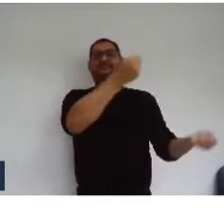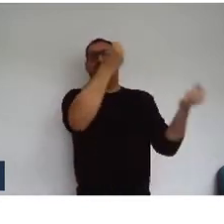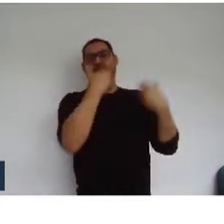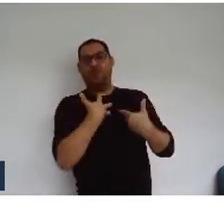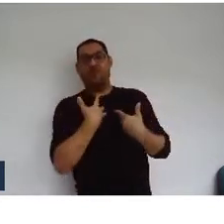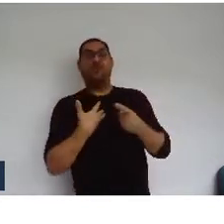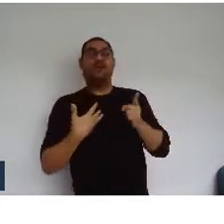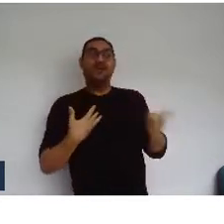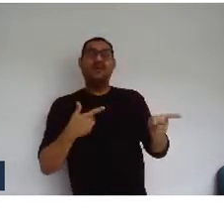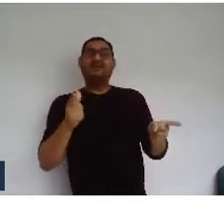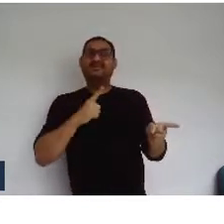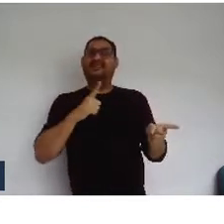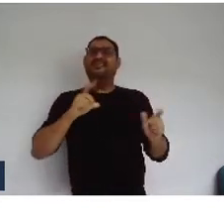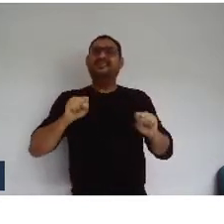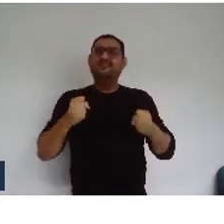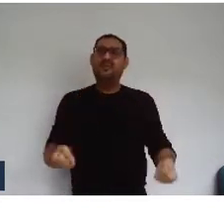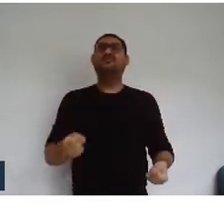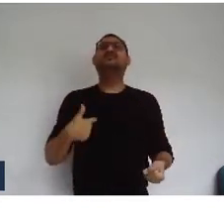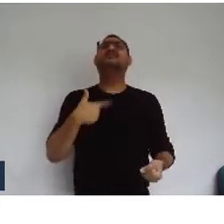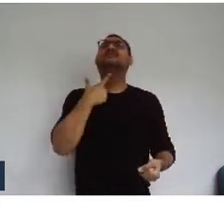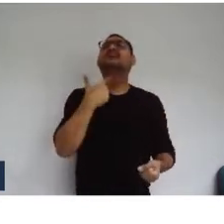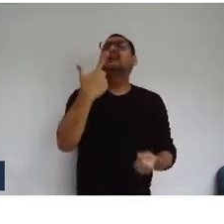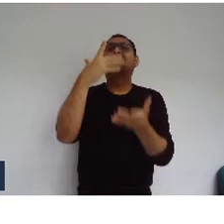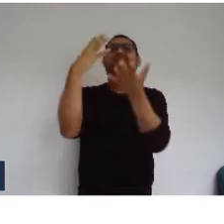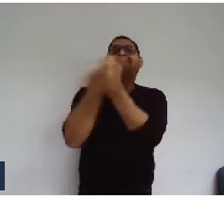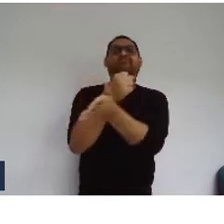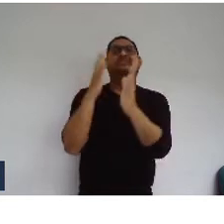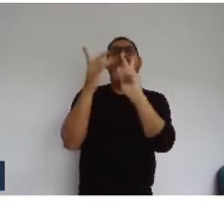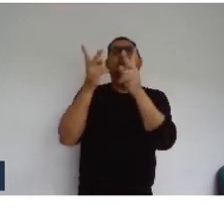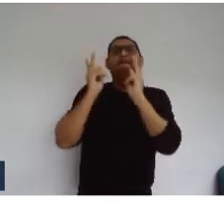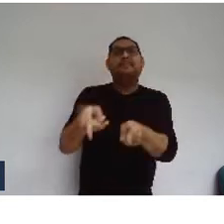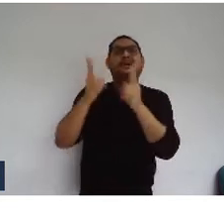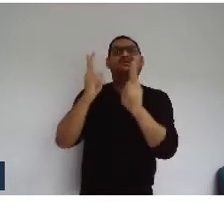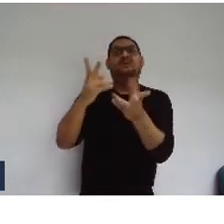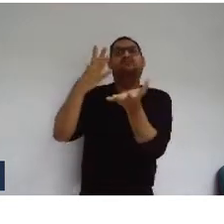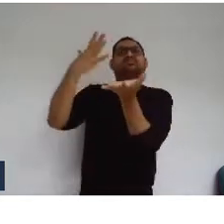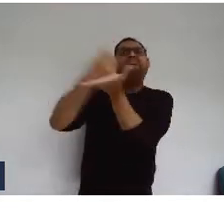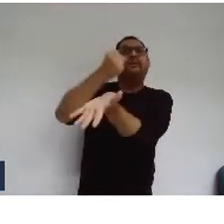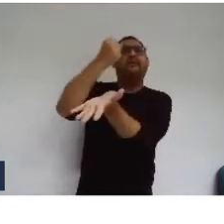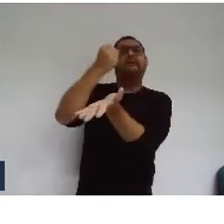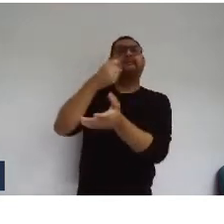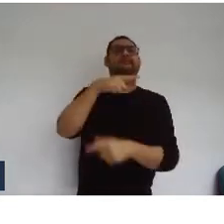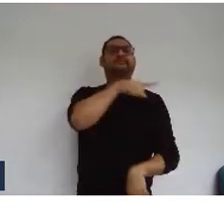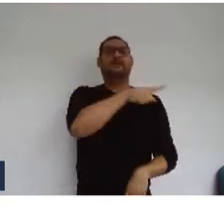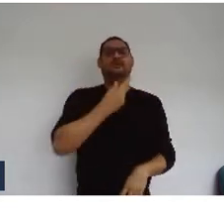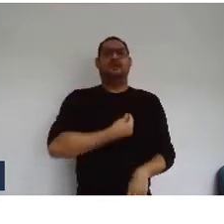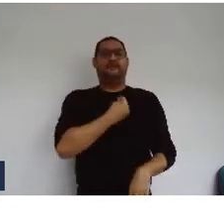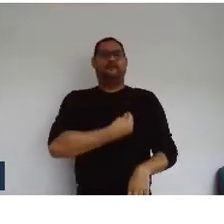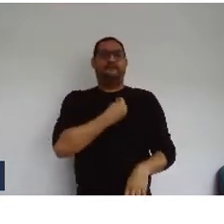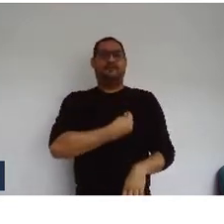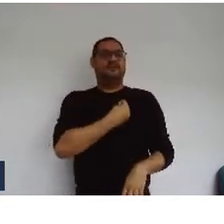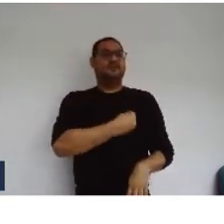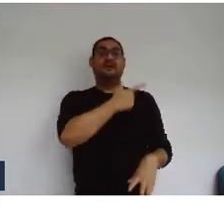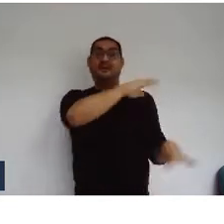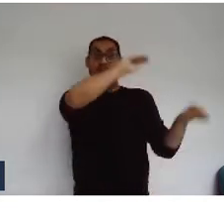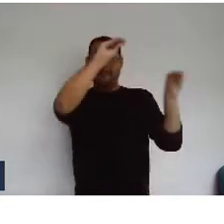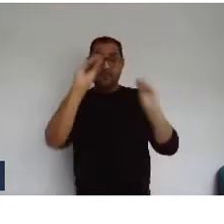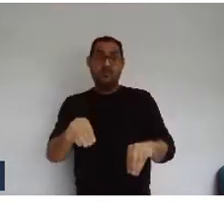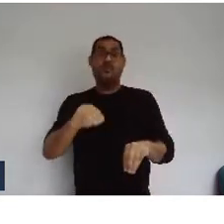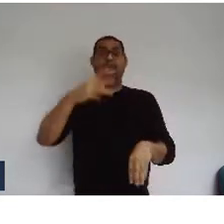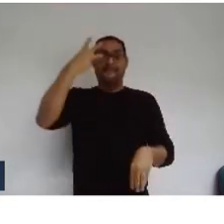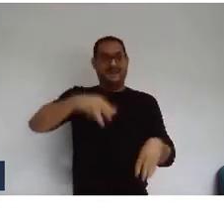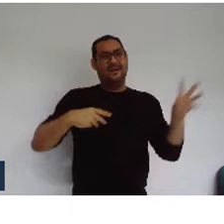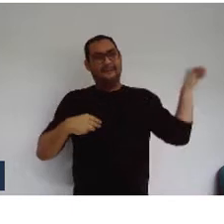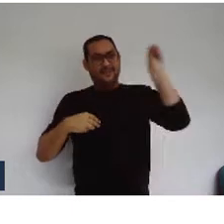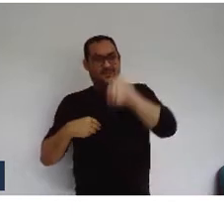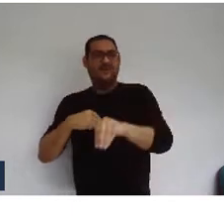seus esforços para conseguir um parceiro em sua vida de imigrante. A dependência